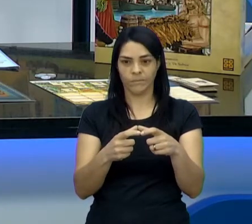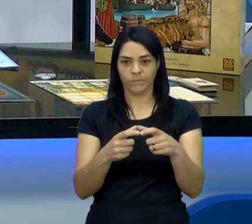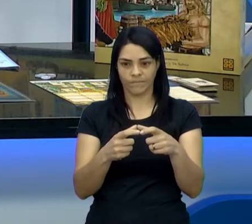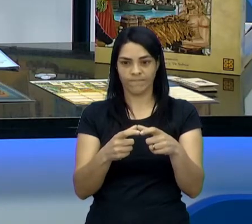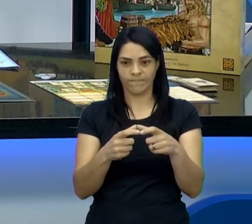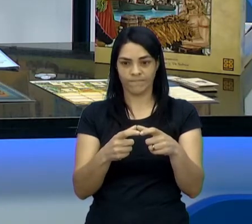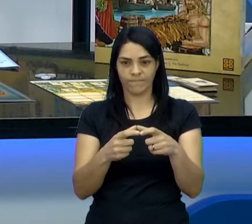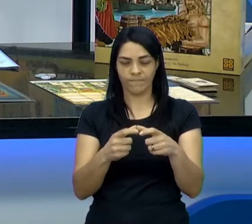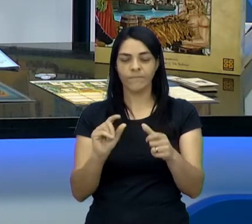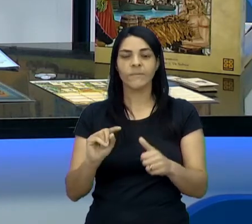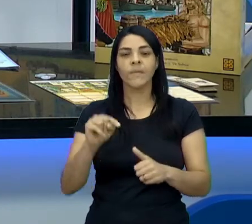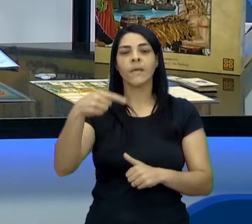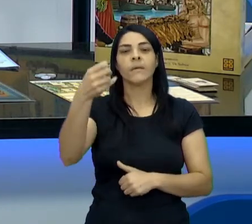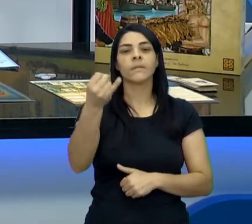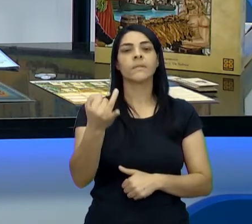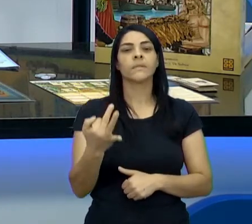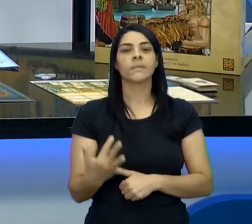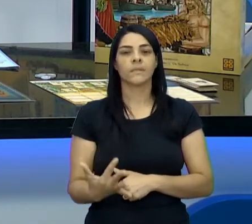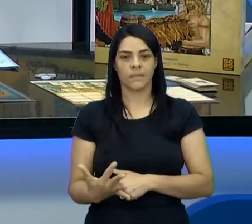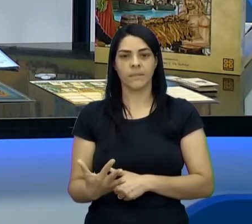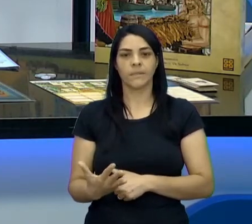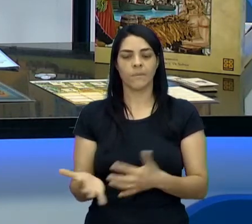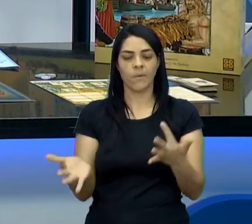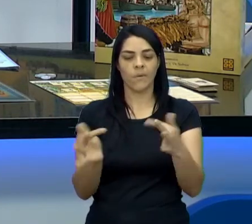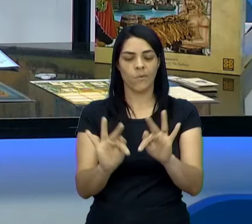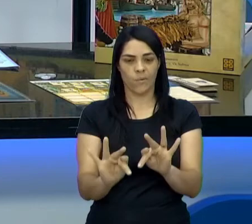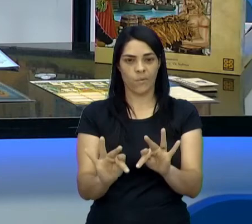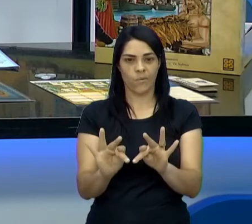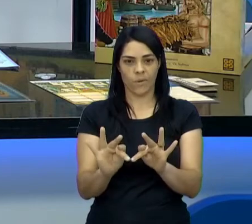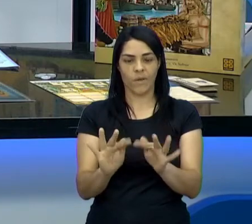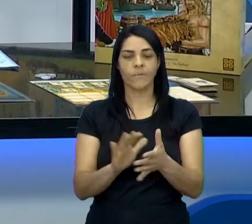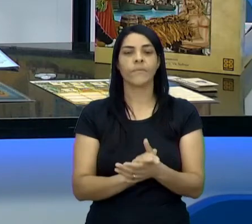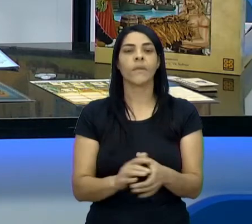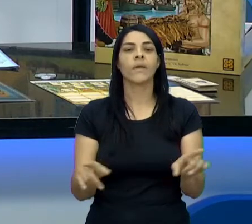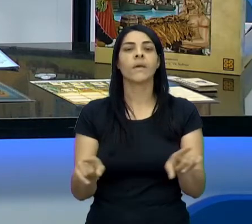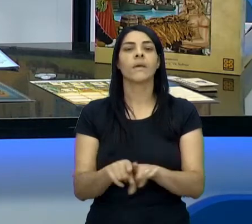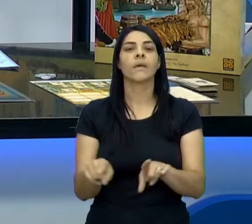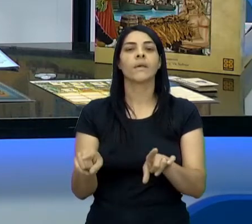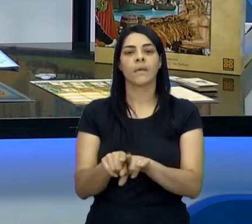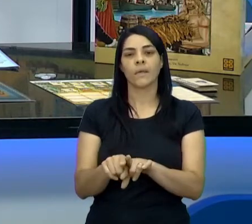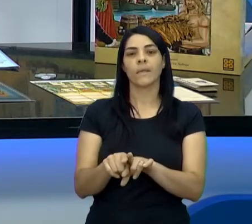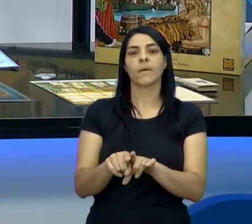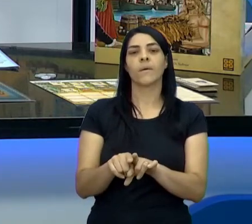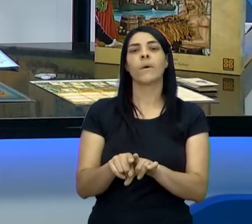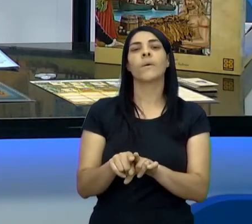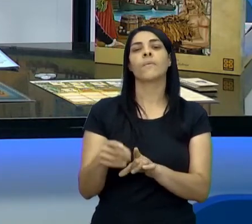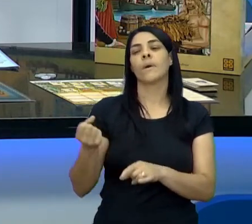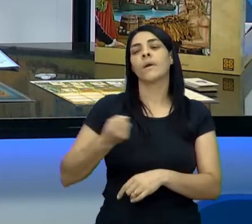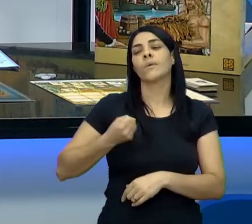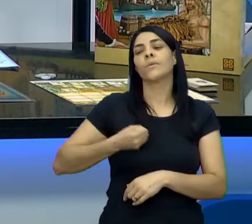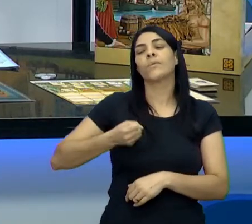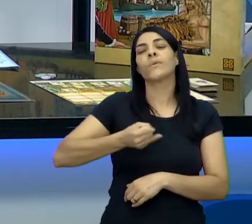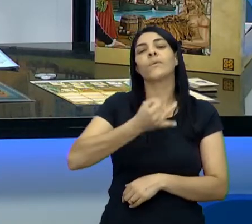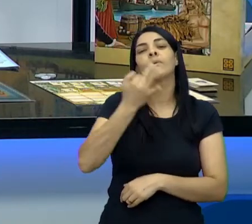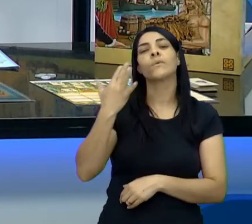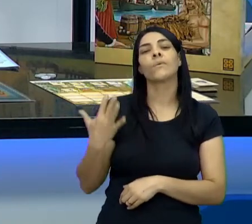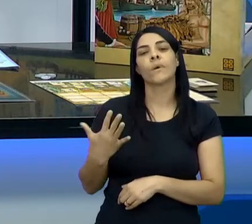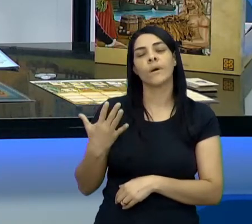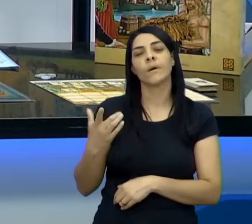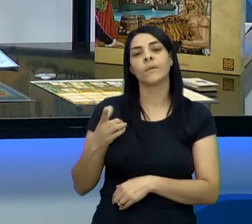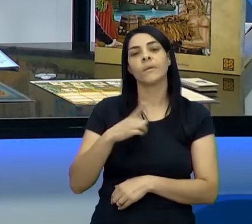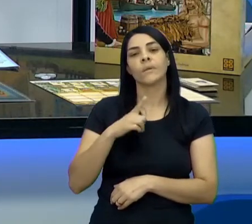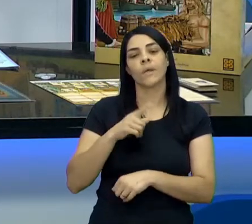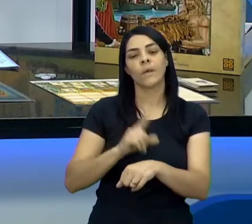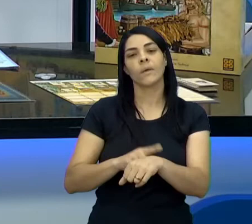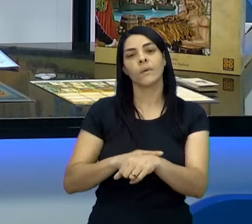E depois ele explica o fim da partida e a pontuação. Esse jogo também tem um tempo de previsão para